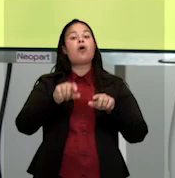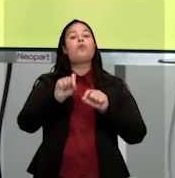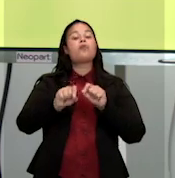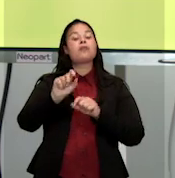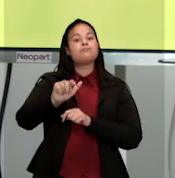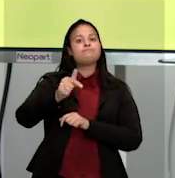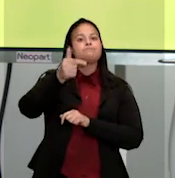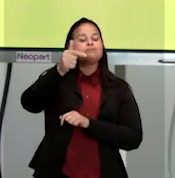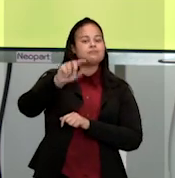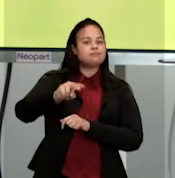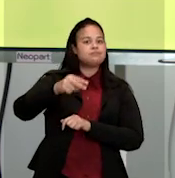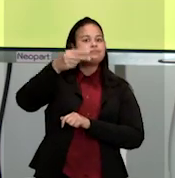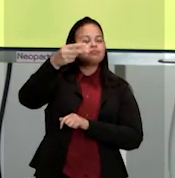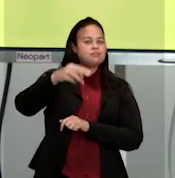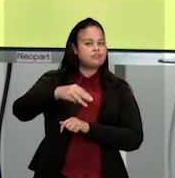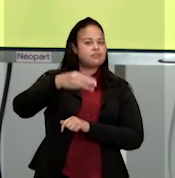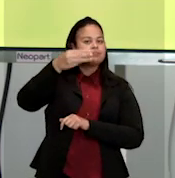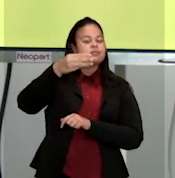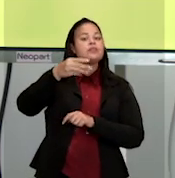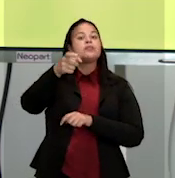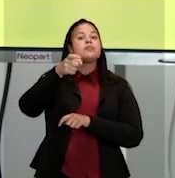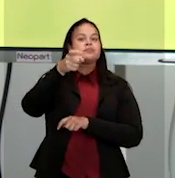No caso aqui, é o nosso x.